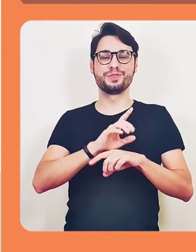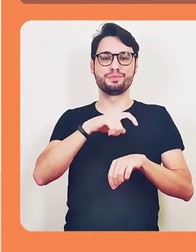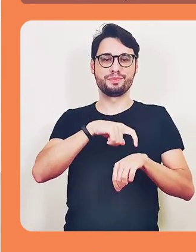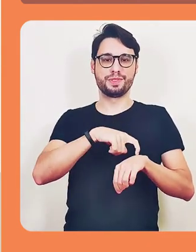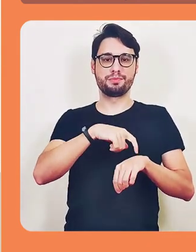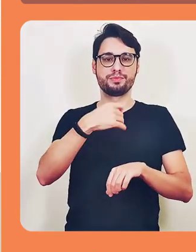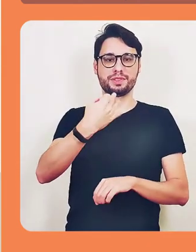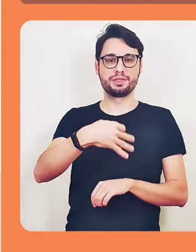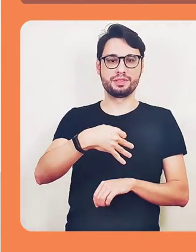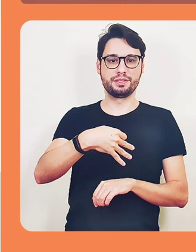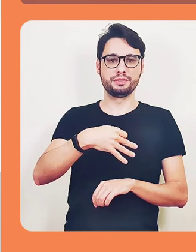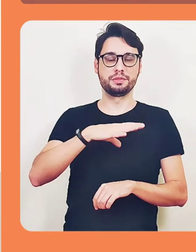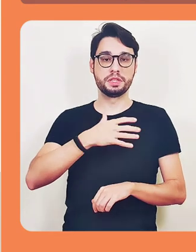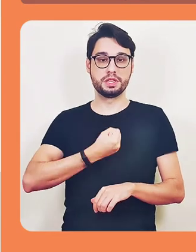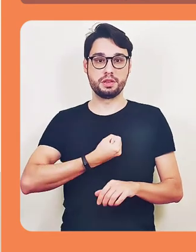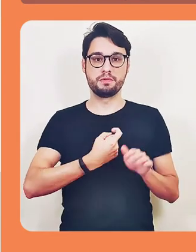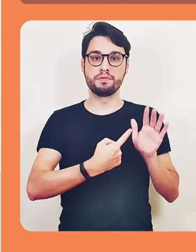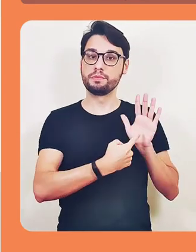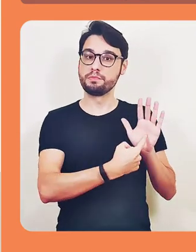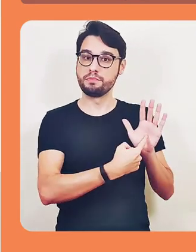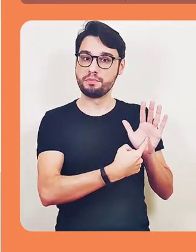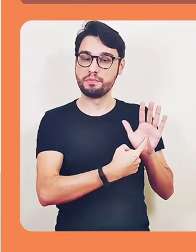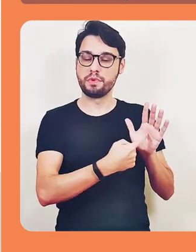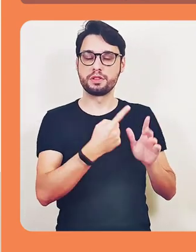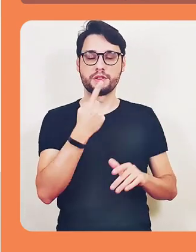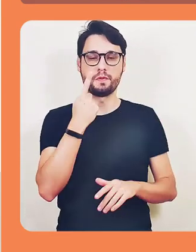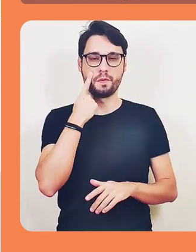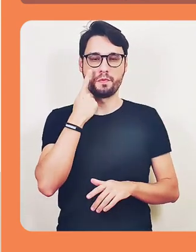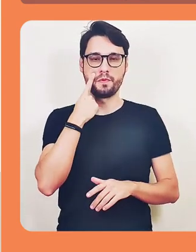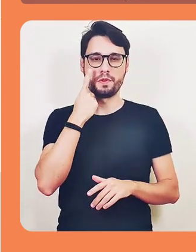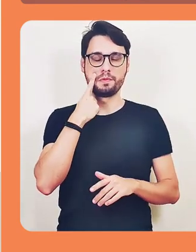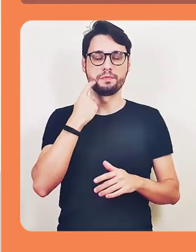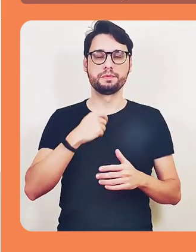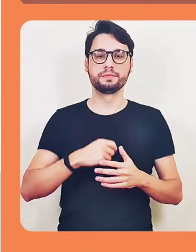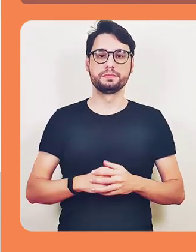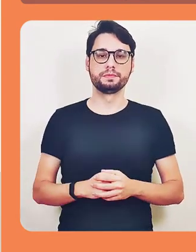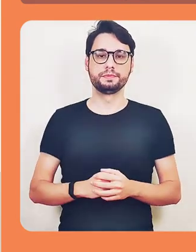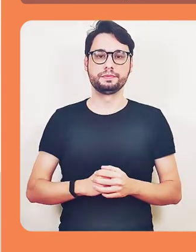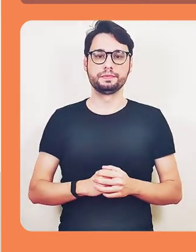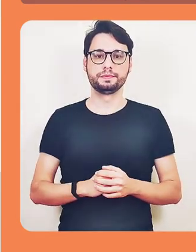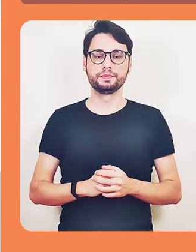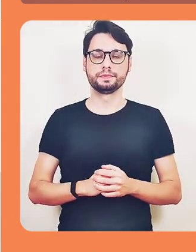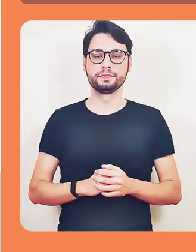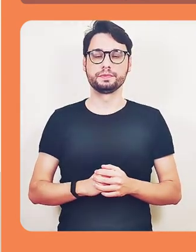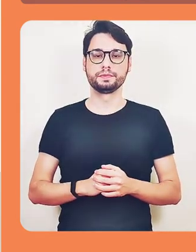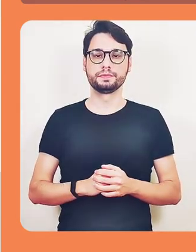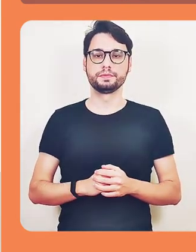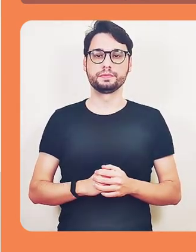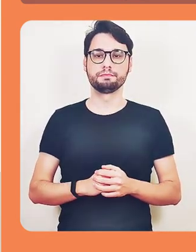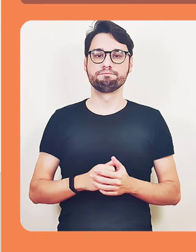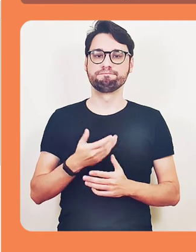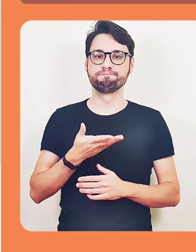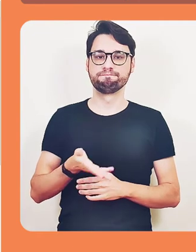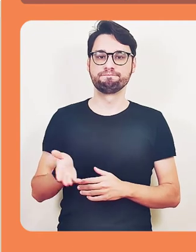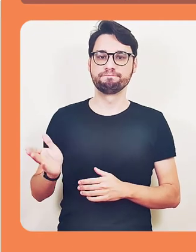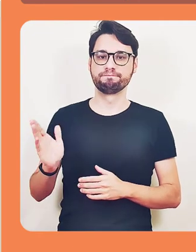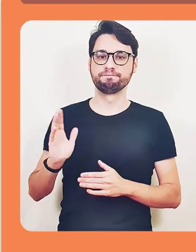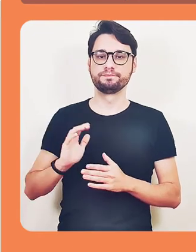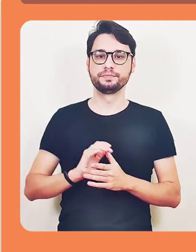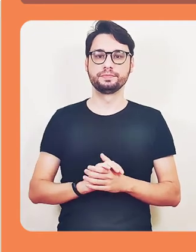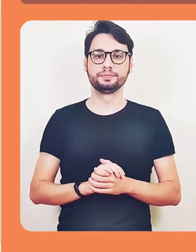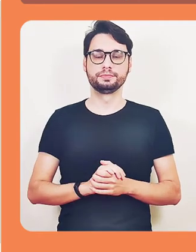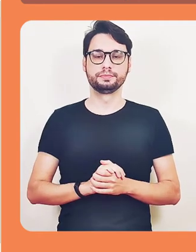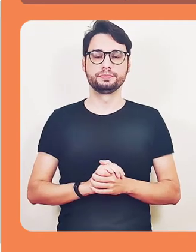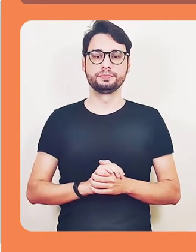determinado espaço do seu vídeo. Salvar e mostrar para visualizarmos como isso aparece para a